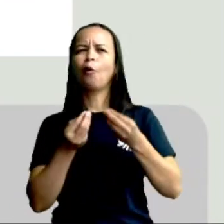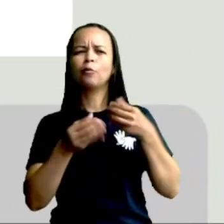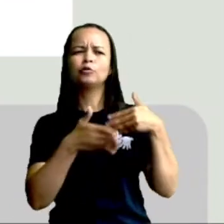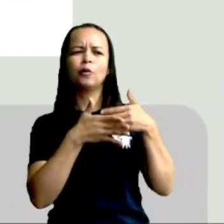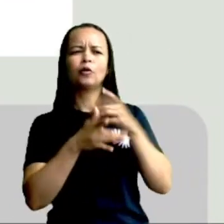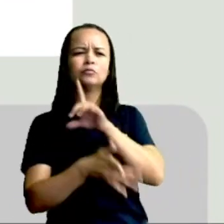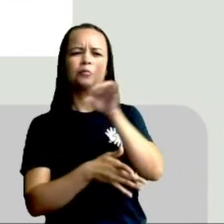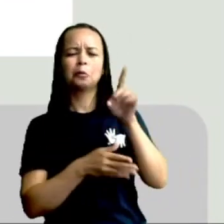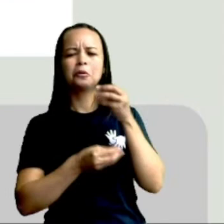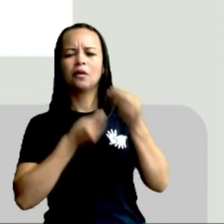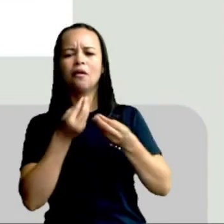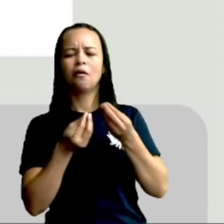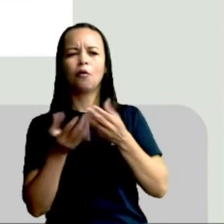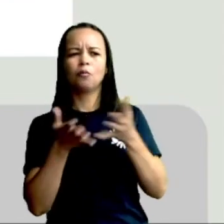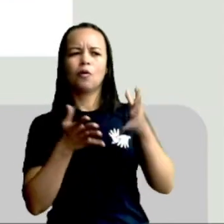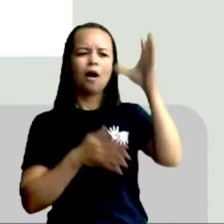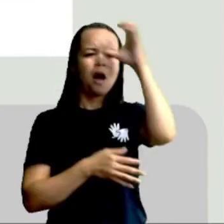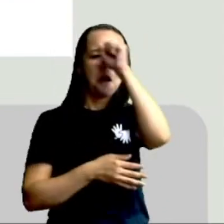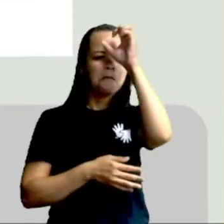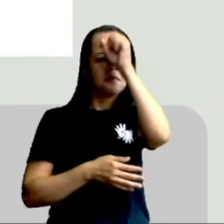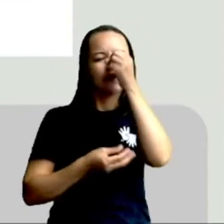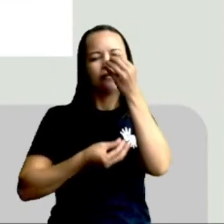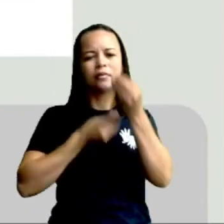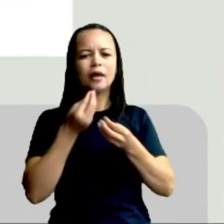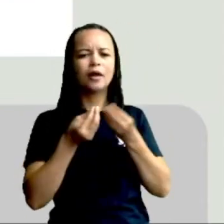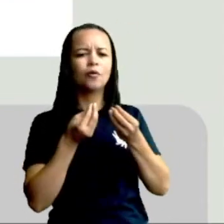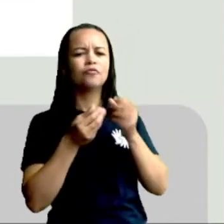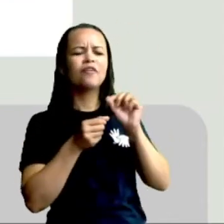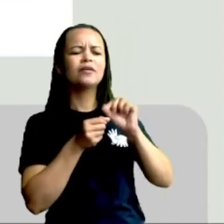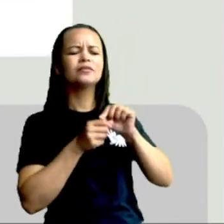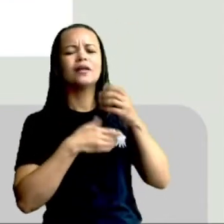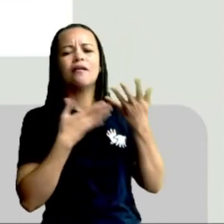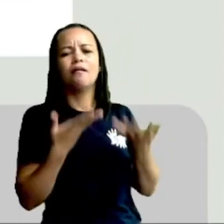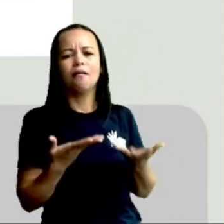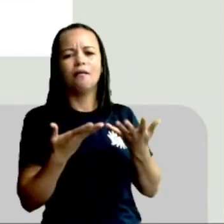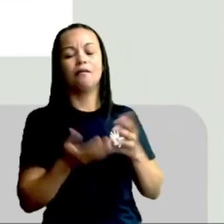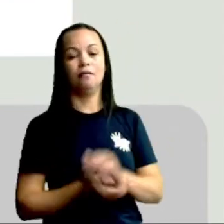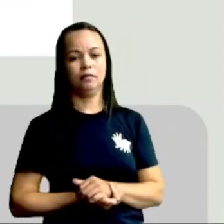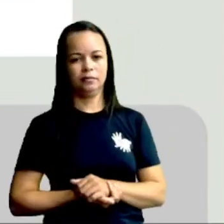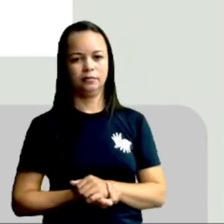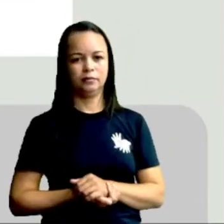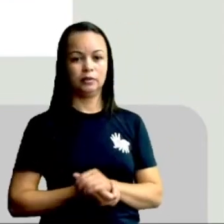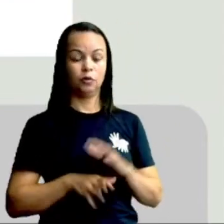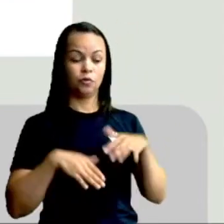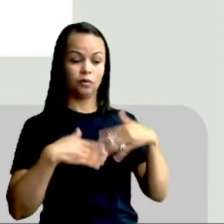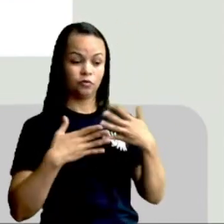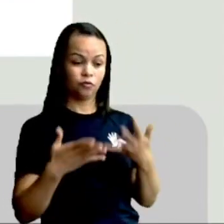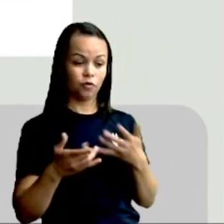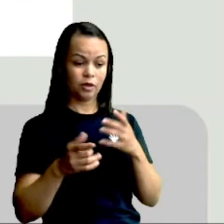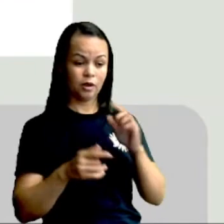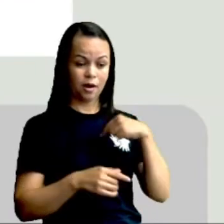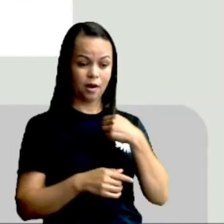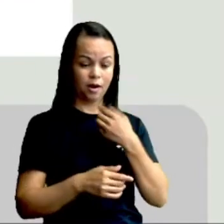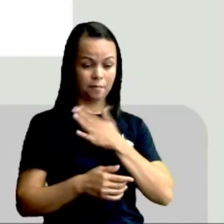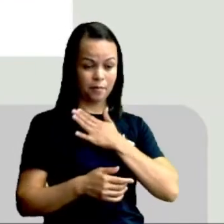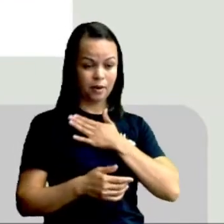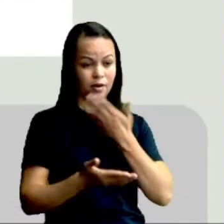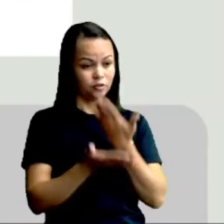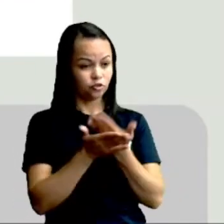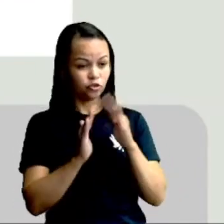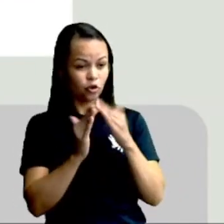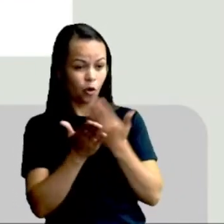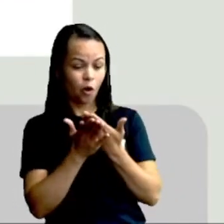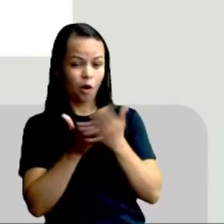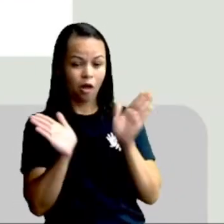próximos dias? Como iríamos aprender? O que iríamos fazer? Quando foi que a minha escola fechou? Fiquei